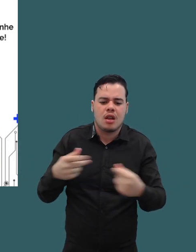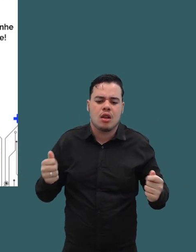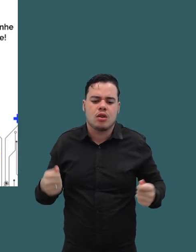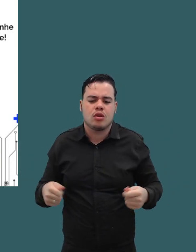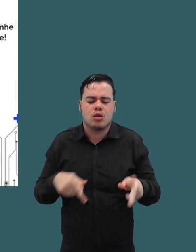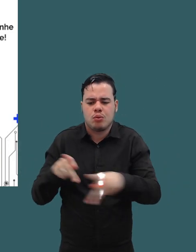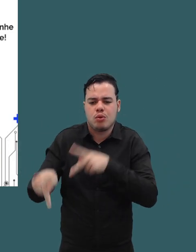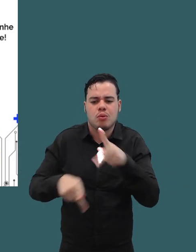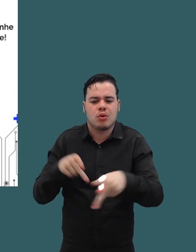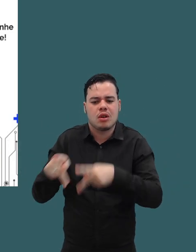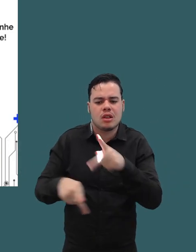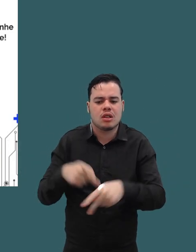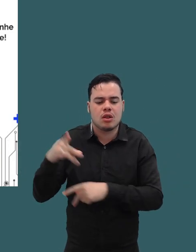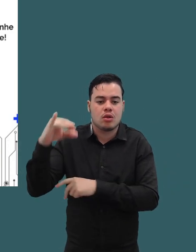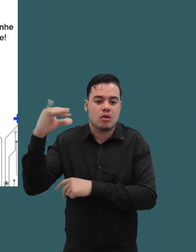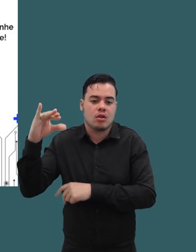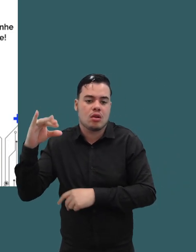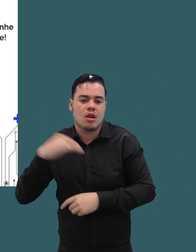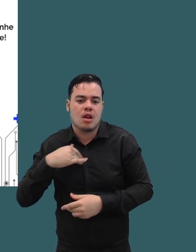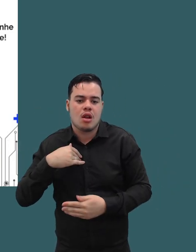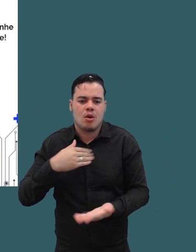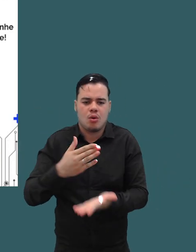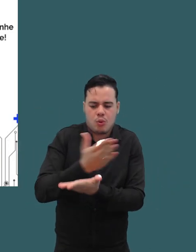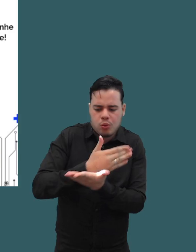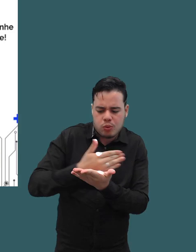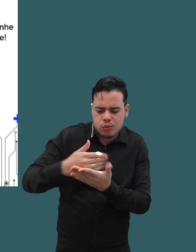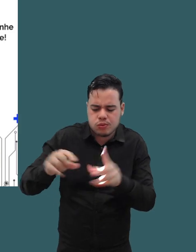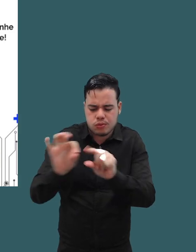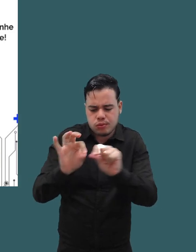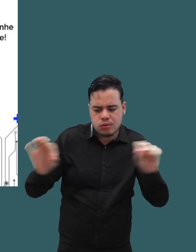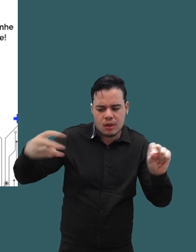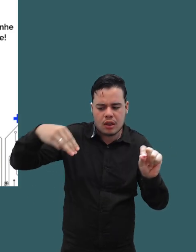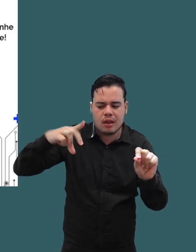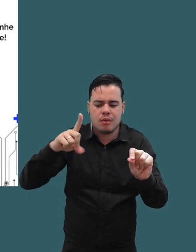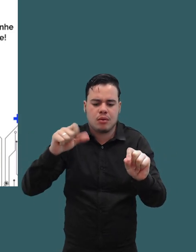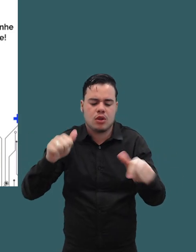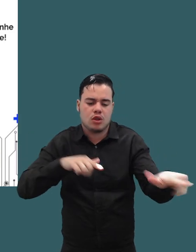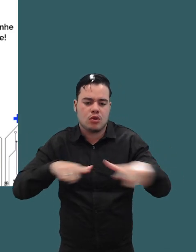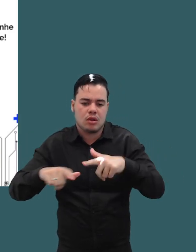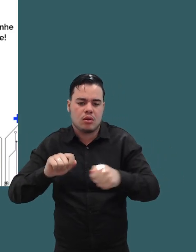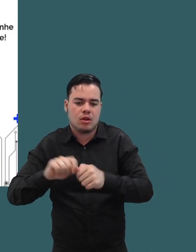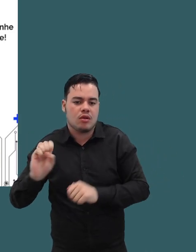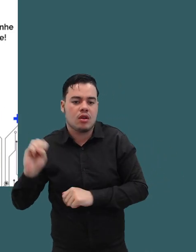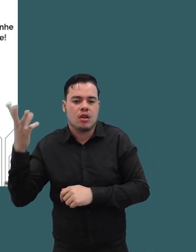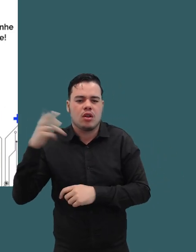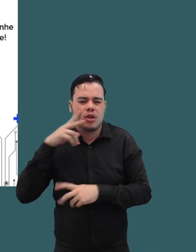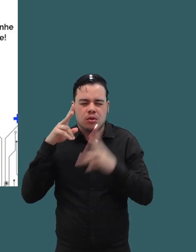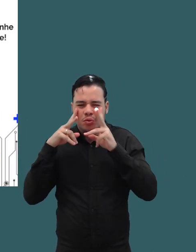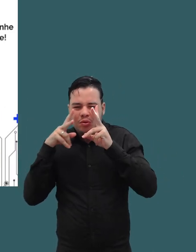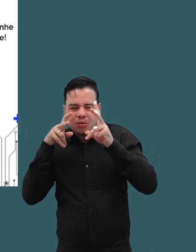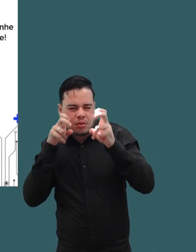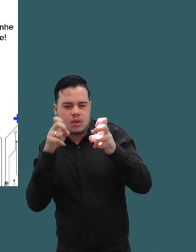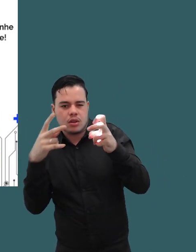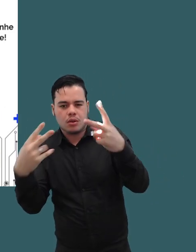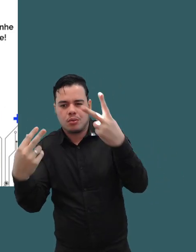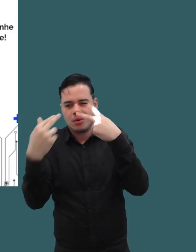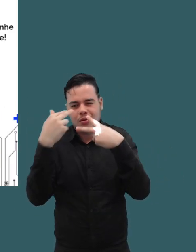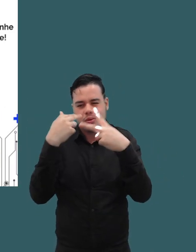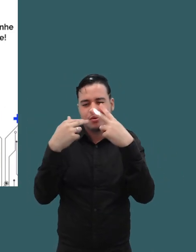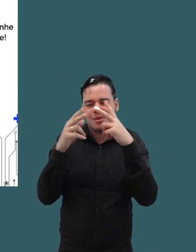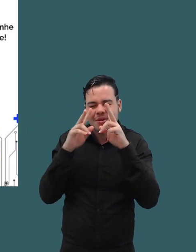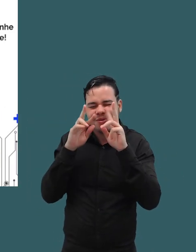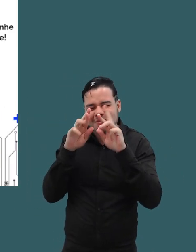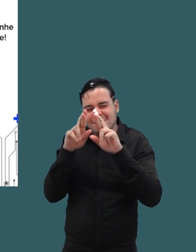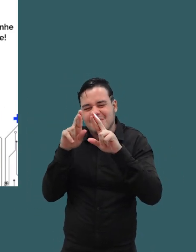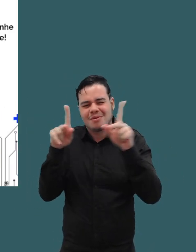ciência. Eles são, na verdade, uma linha mestra do trabalho que a gente realiza. A gente vê o brilho no olho do professor que participa de Olimpíada,